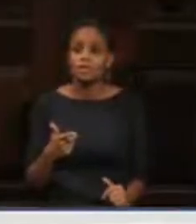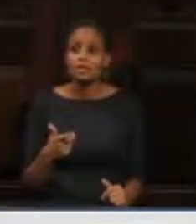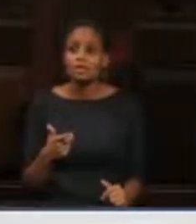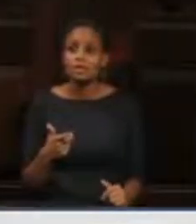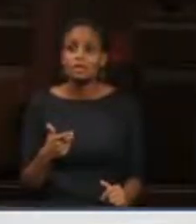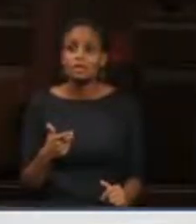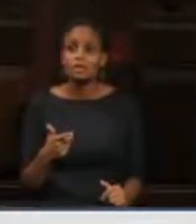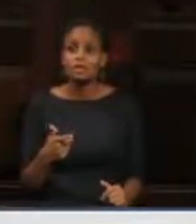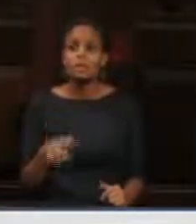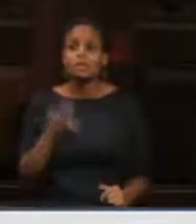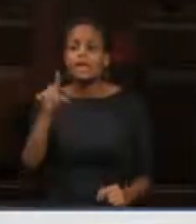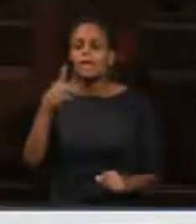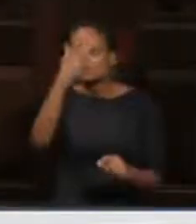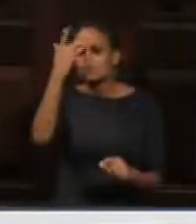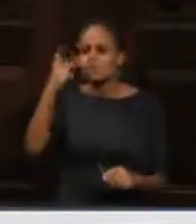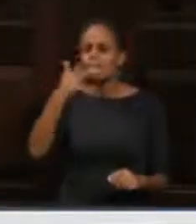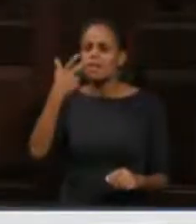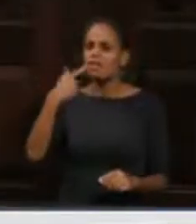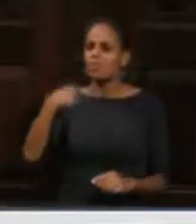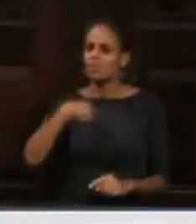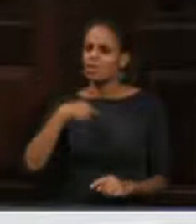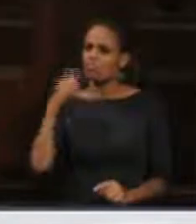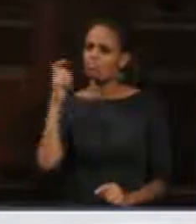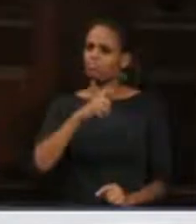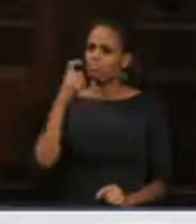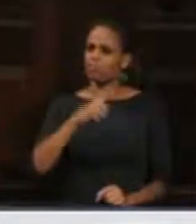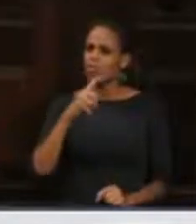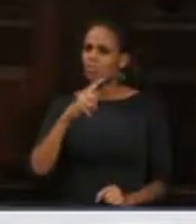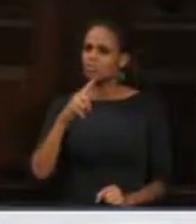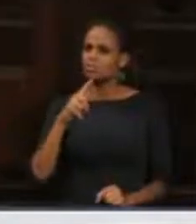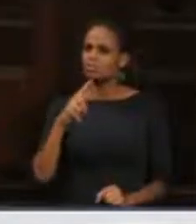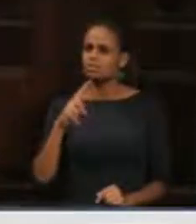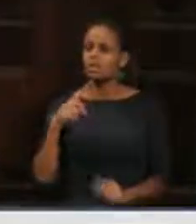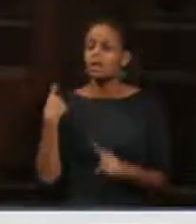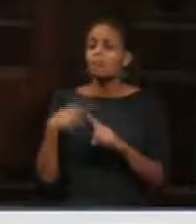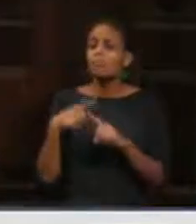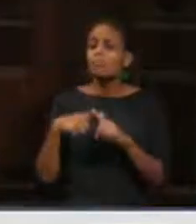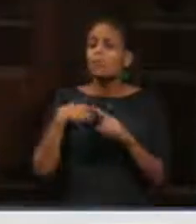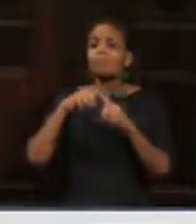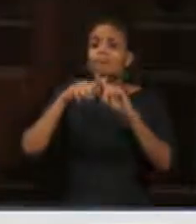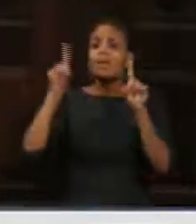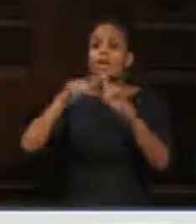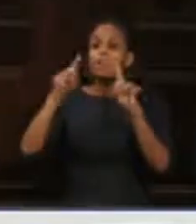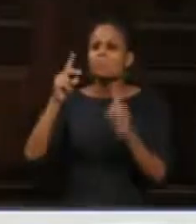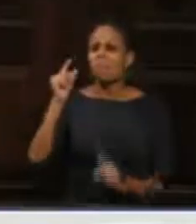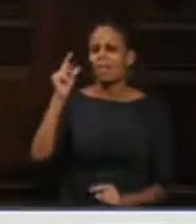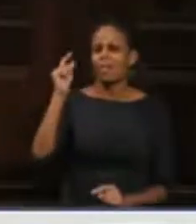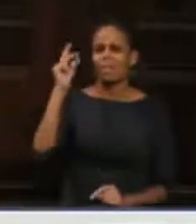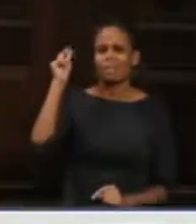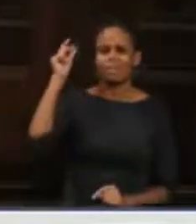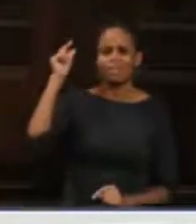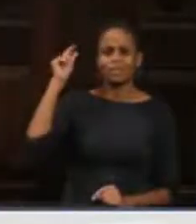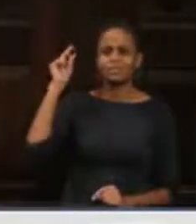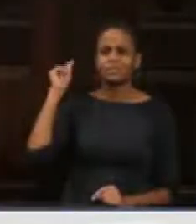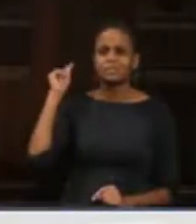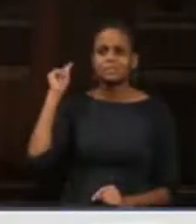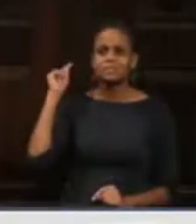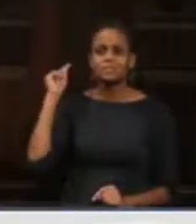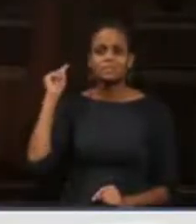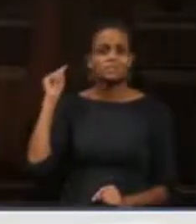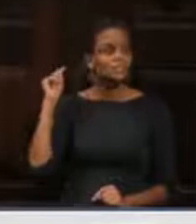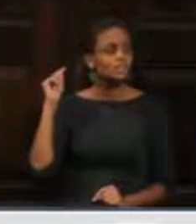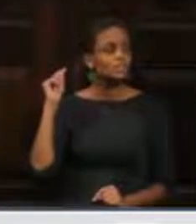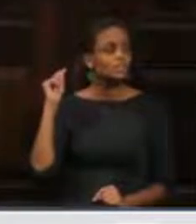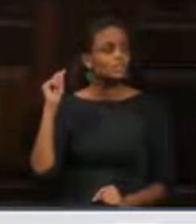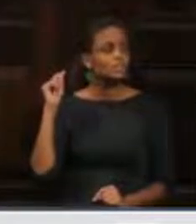de mentirosa, aonde eu reclamei que há anos não nasce